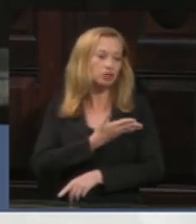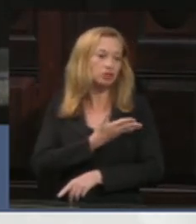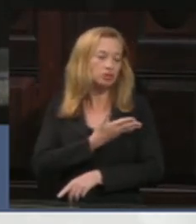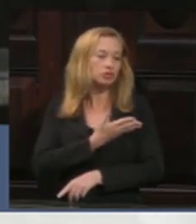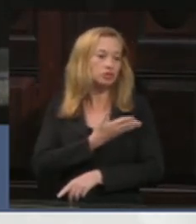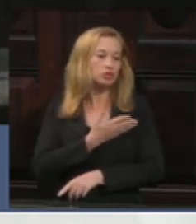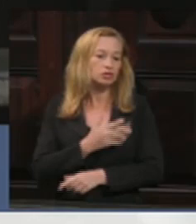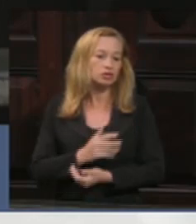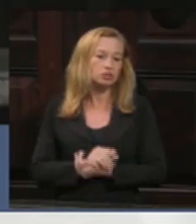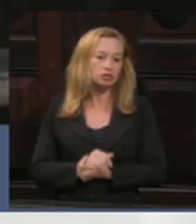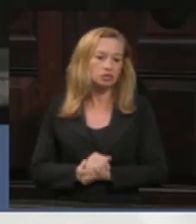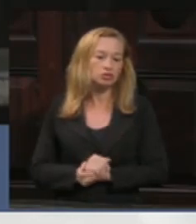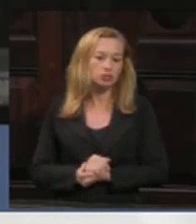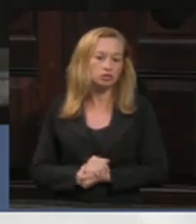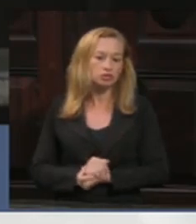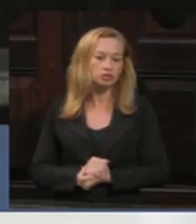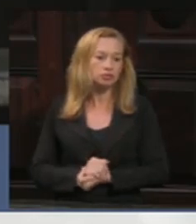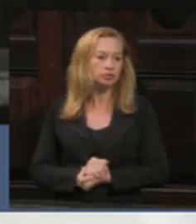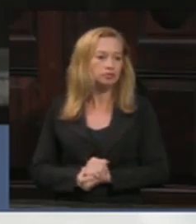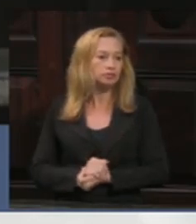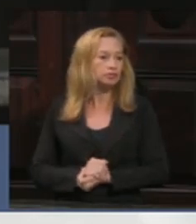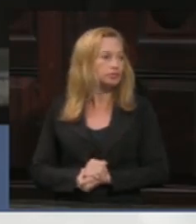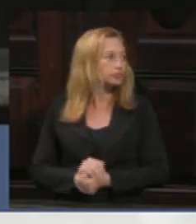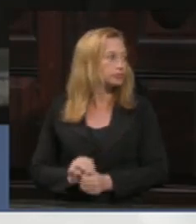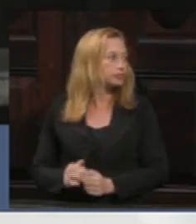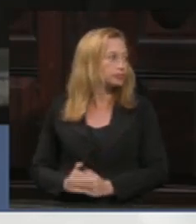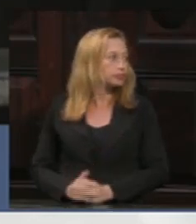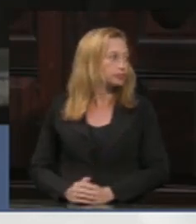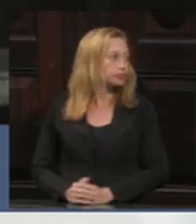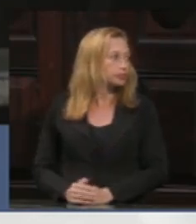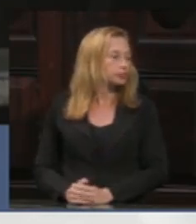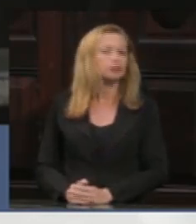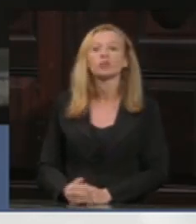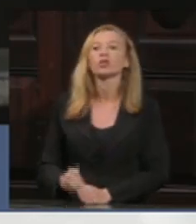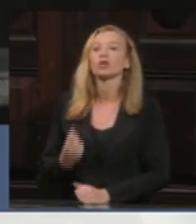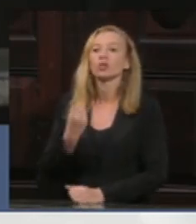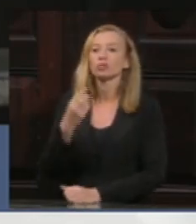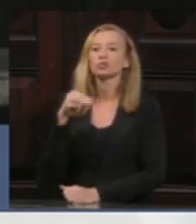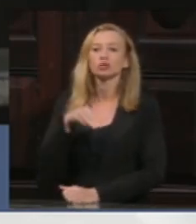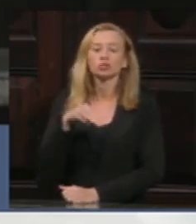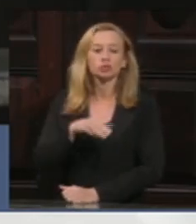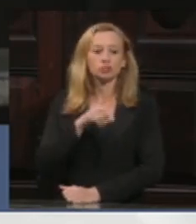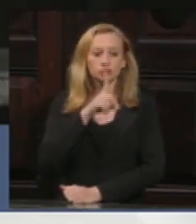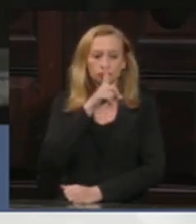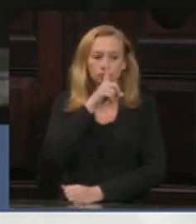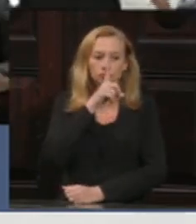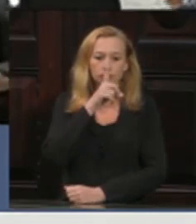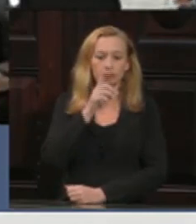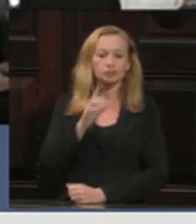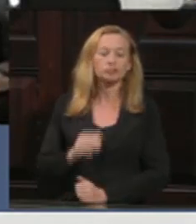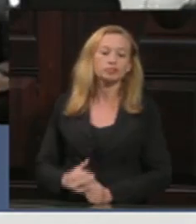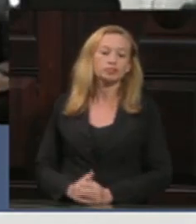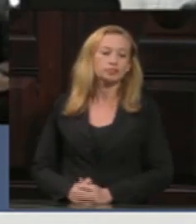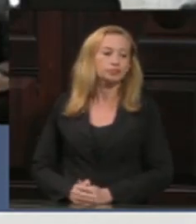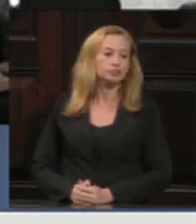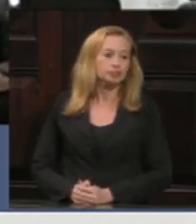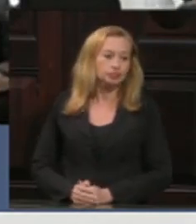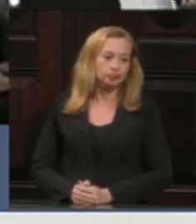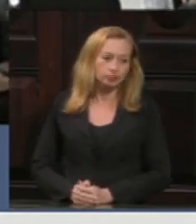querido. Rosenberg. Então, pedido do deputado Ferreirinha, 1 minuto de silêncio.